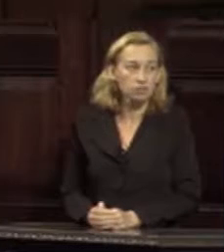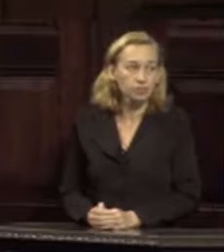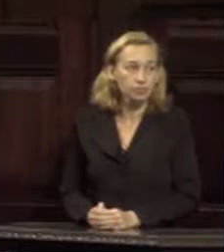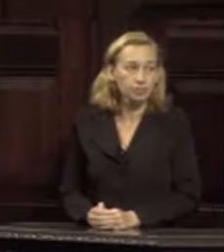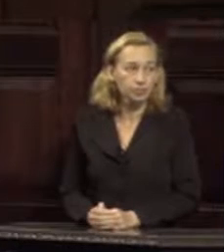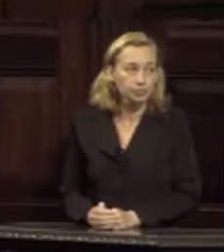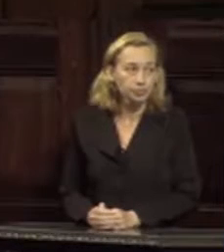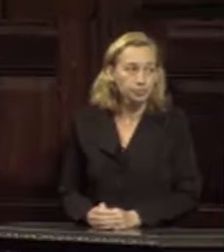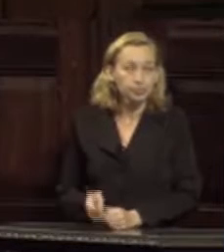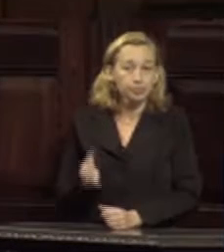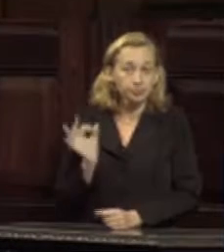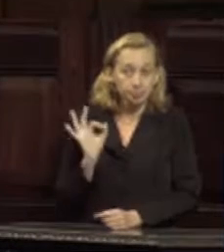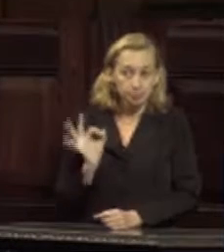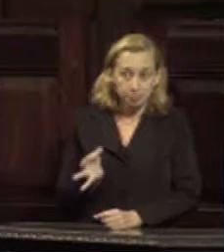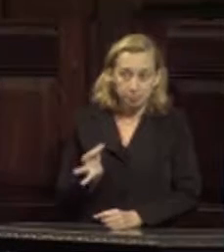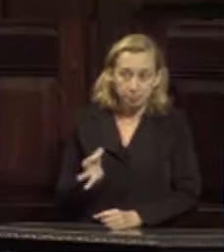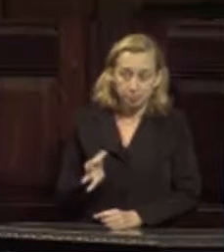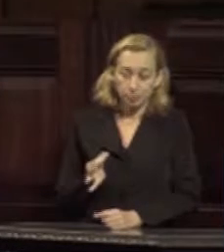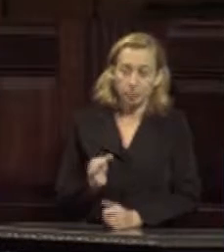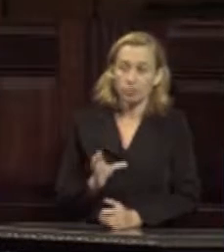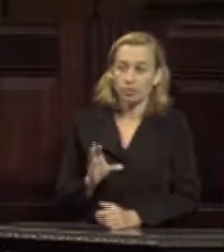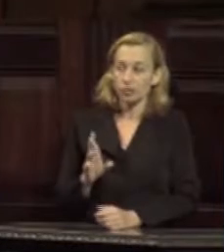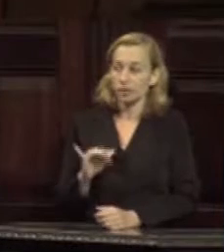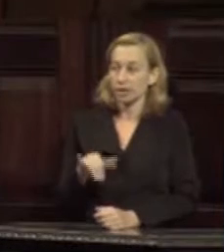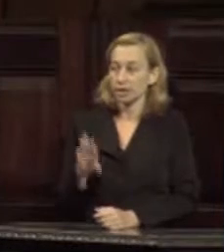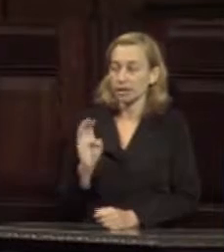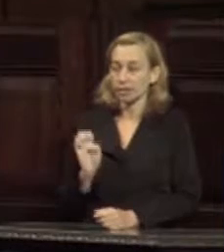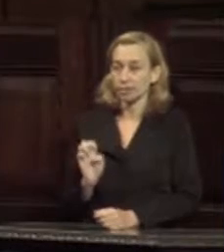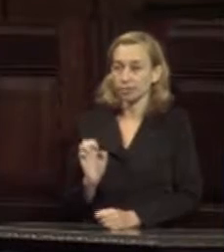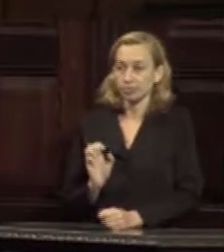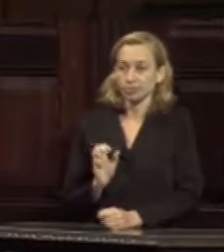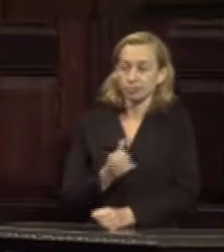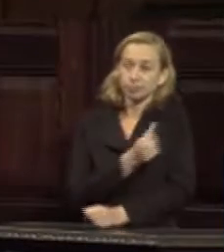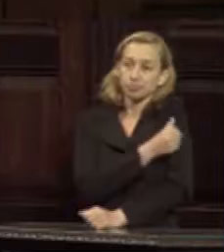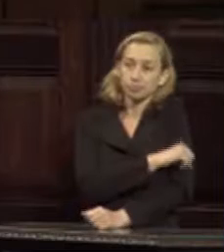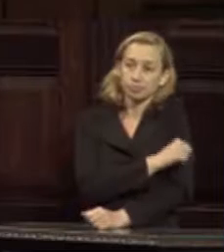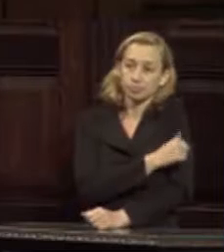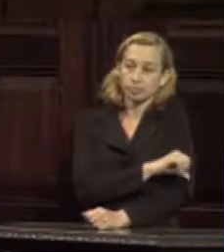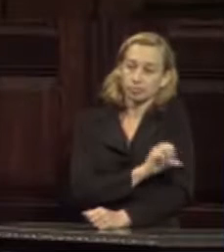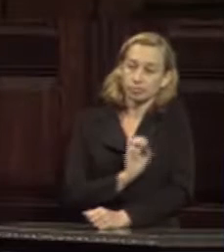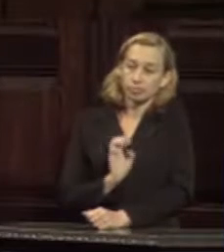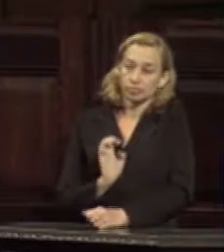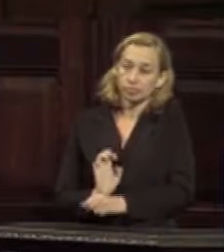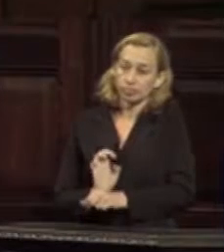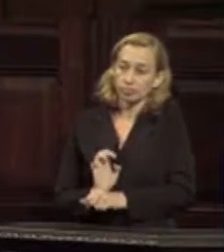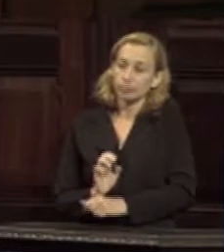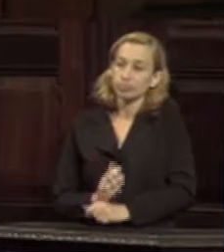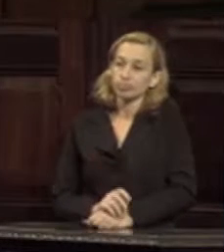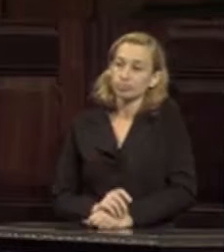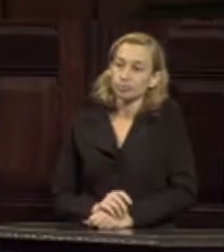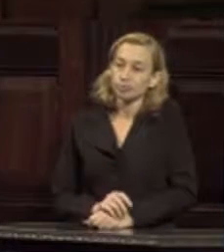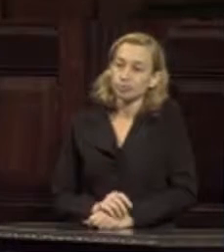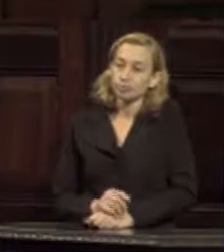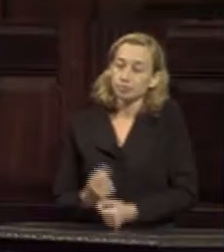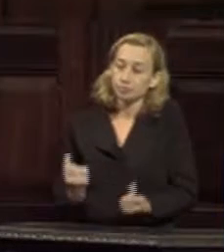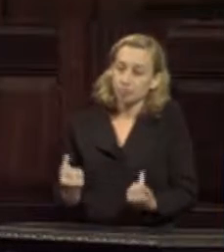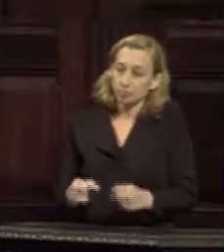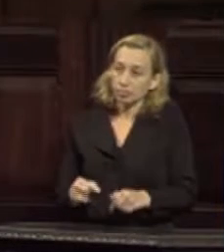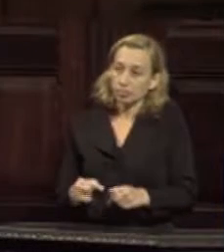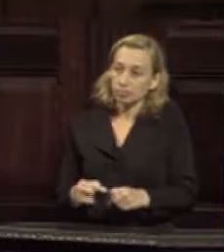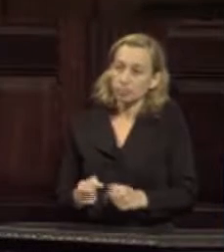Claramente, a criminalidade no Rio de Janeiro partiu para o confronto. Para o